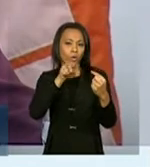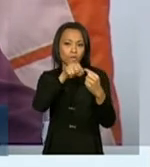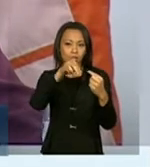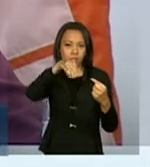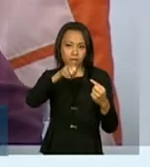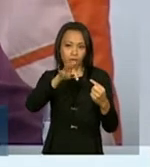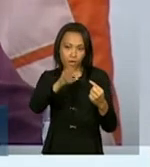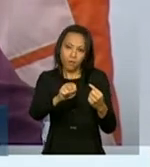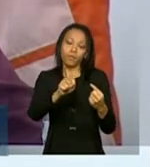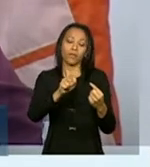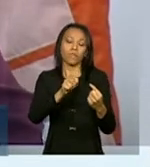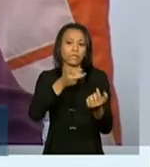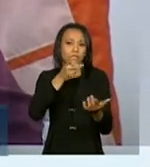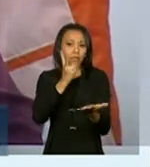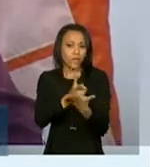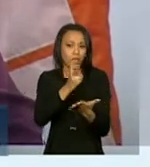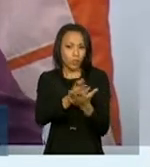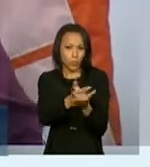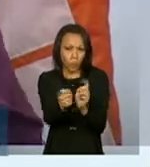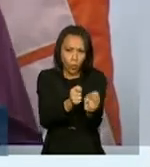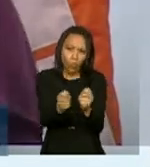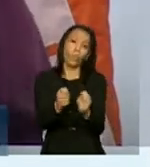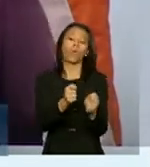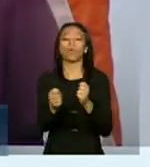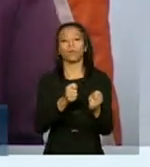sob rígido controle.